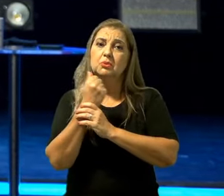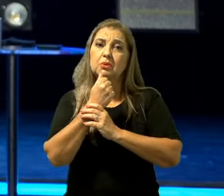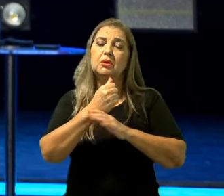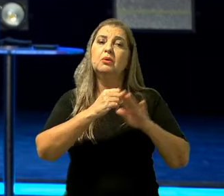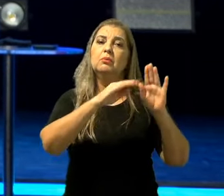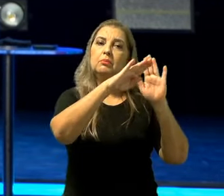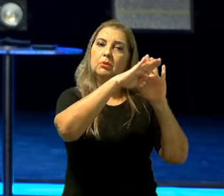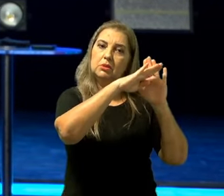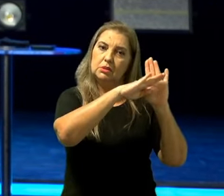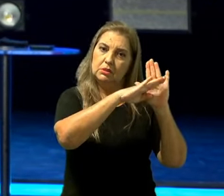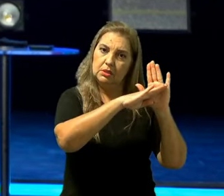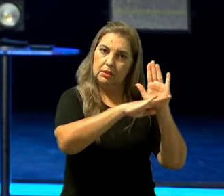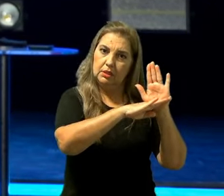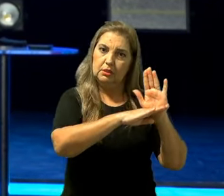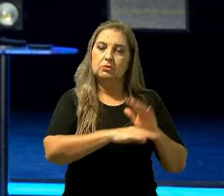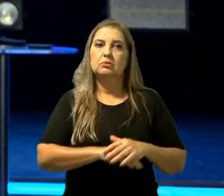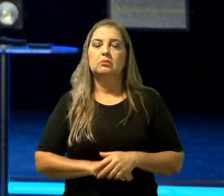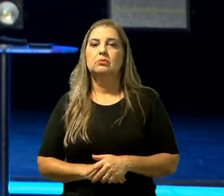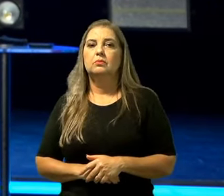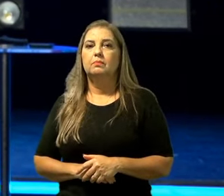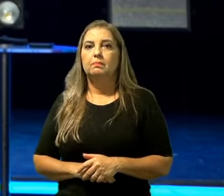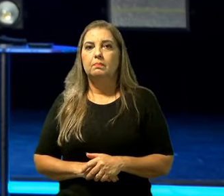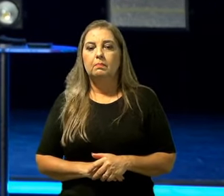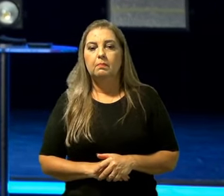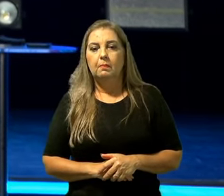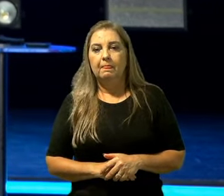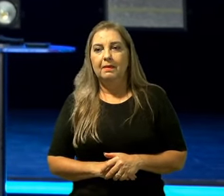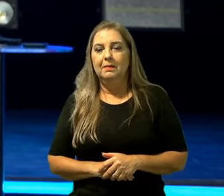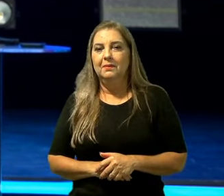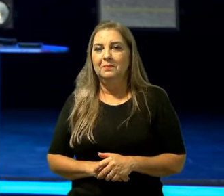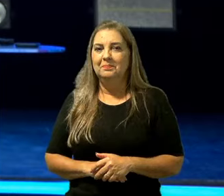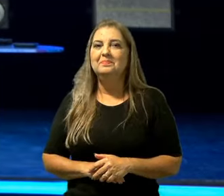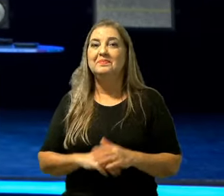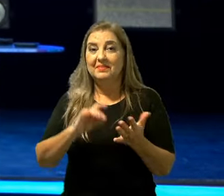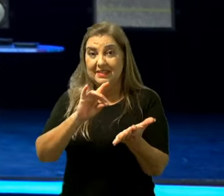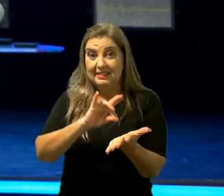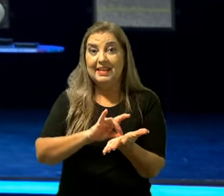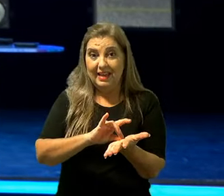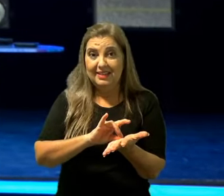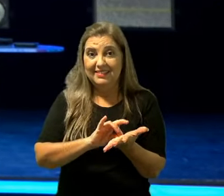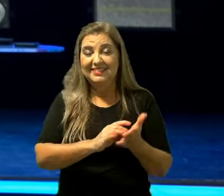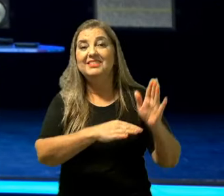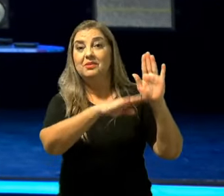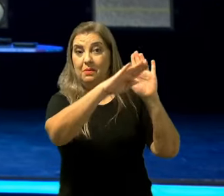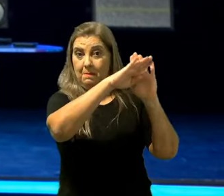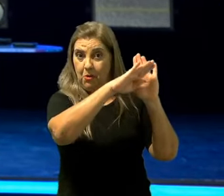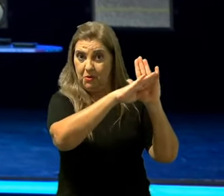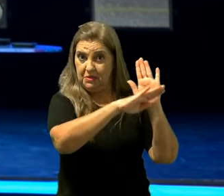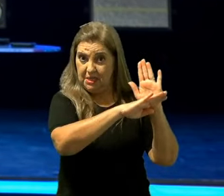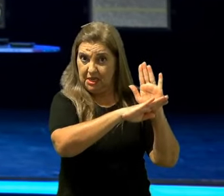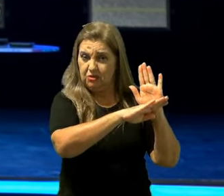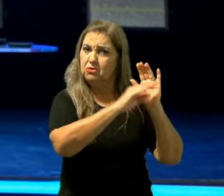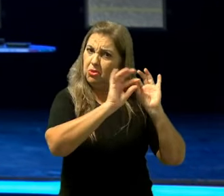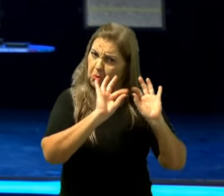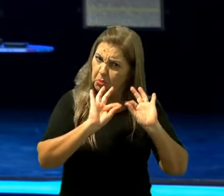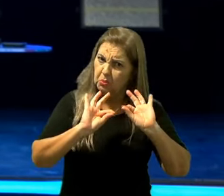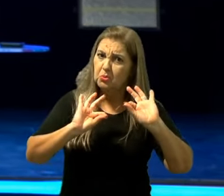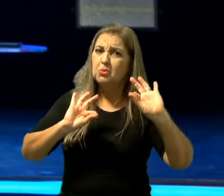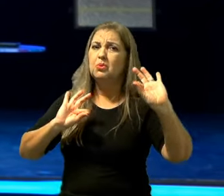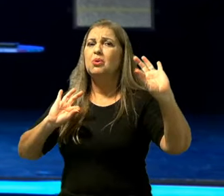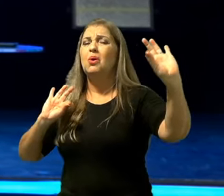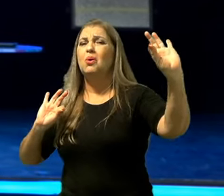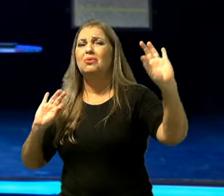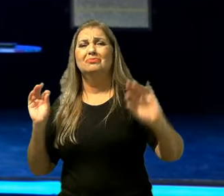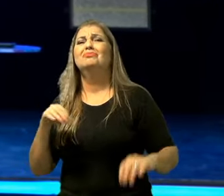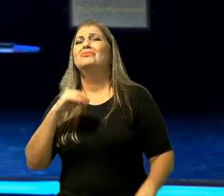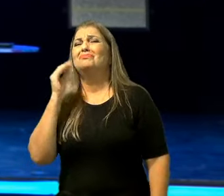Parece até frase agora de, né, de caminhão, mas é uma realidade. Processos às vezes são longos, processos não são